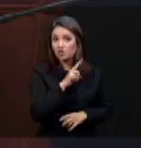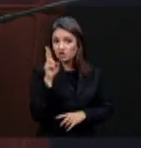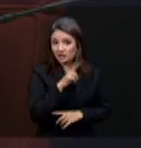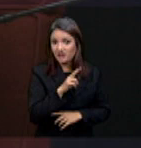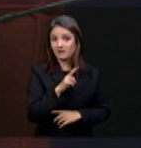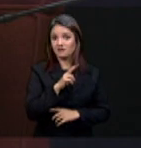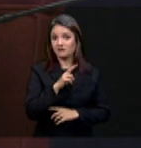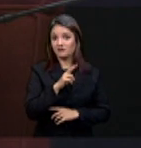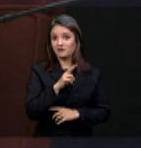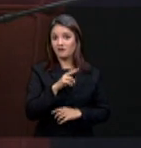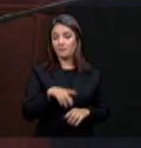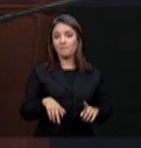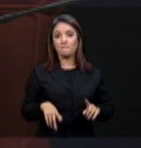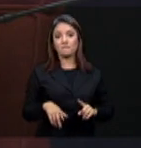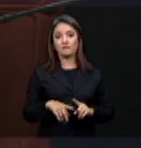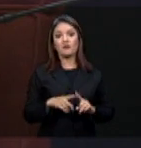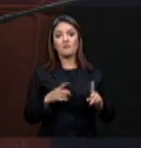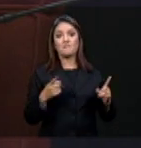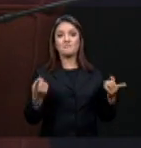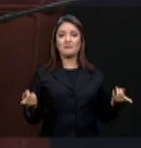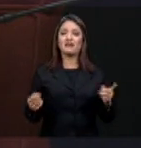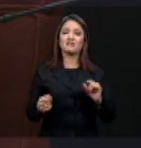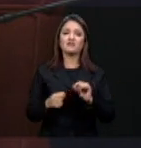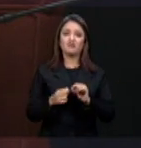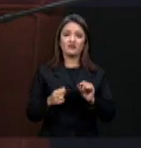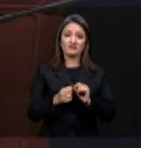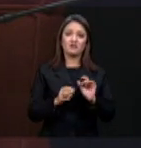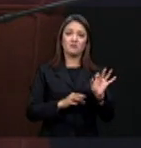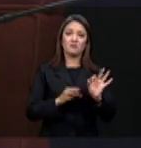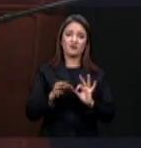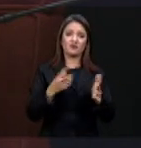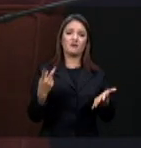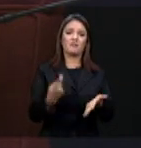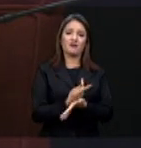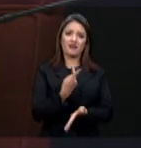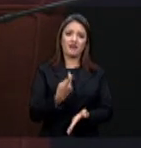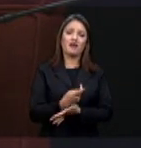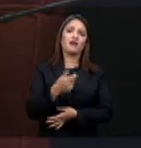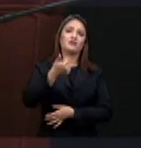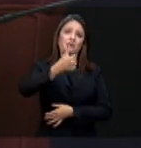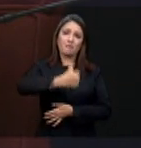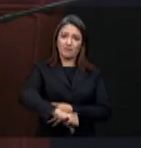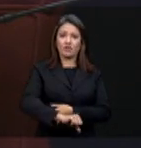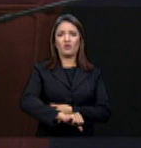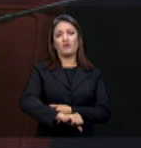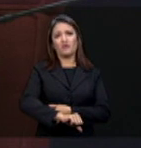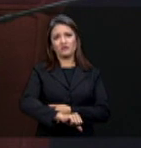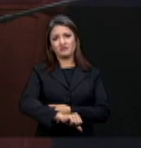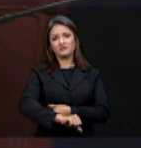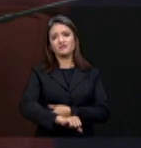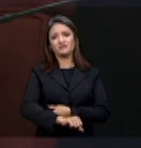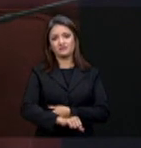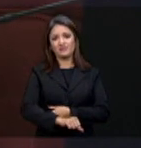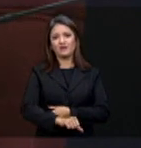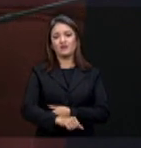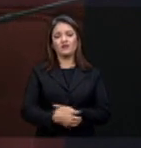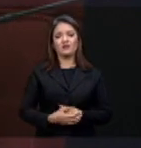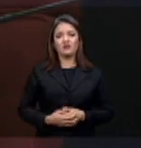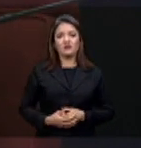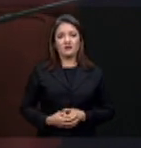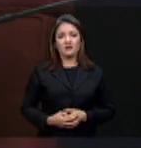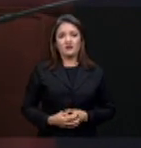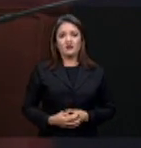do que não fazer muitas vezes a fazer um problema mal desenhado que tira recurso da sociedade e a profunda